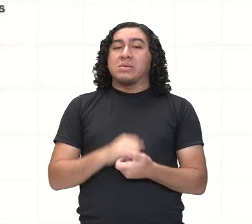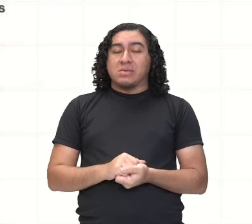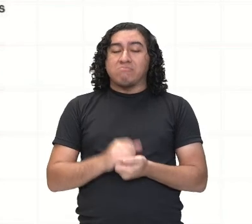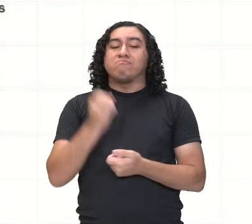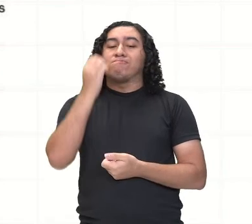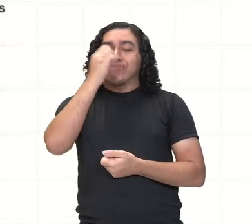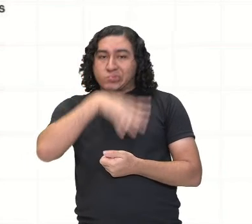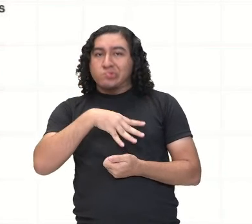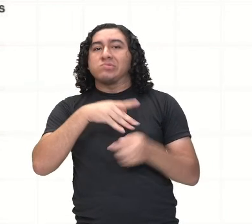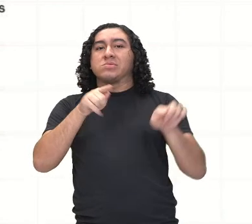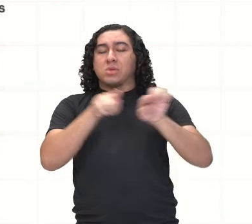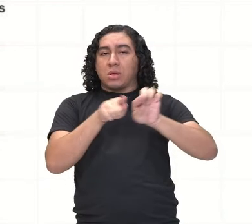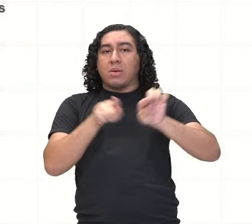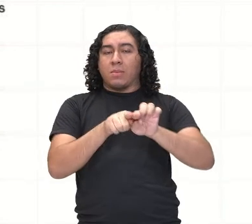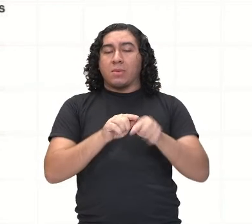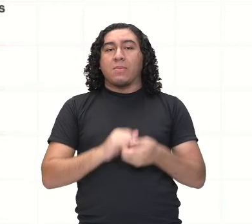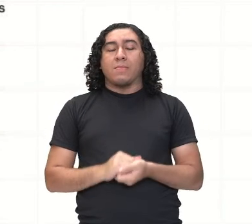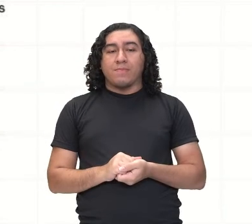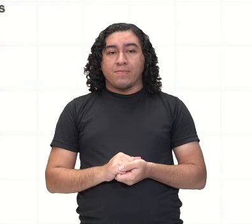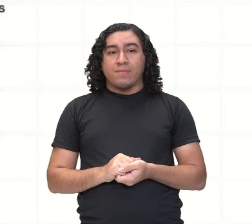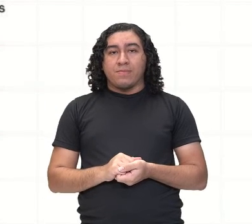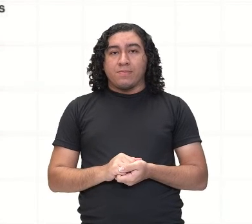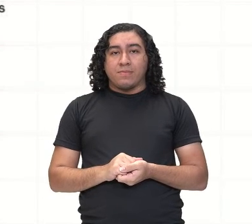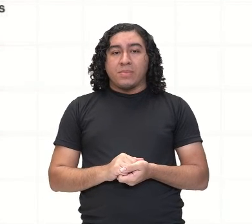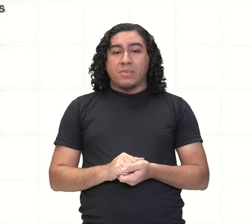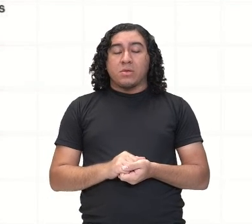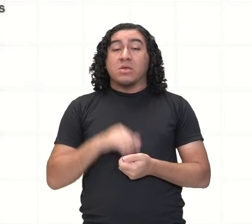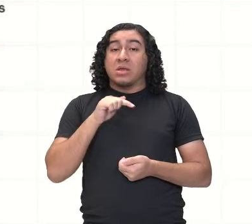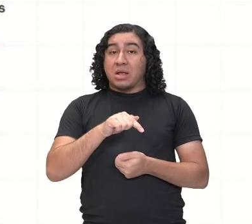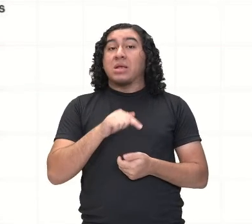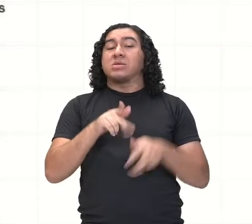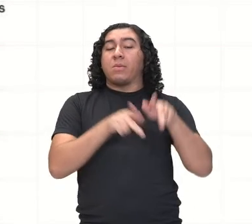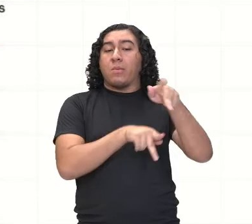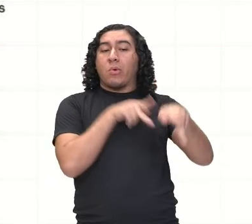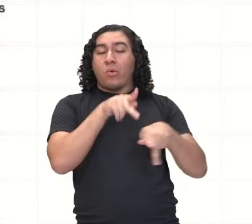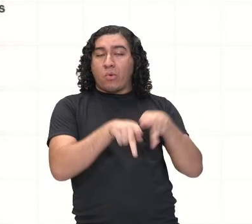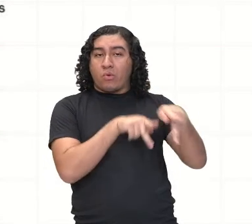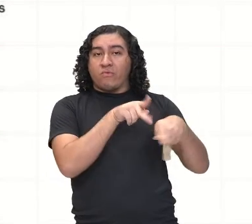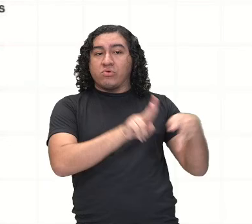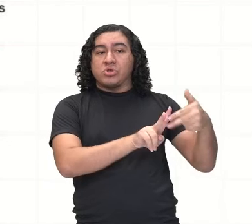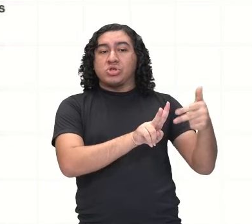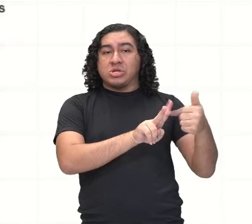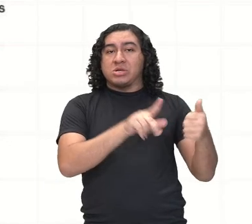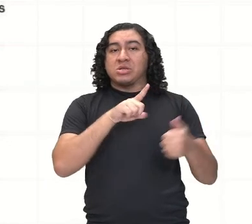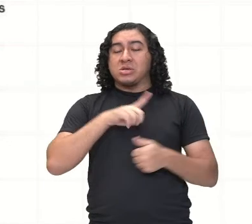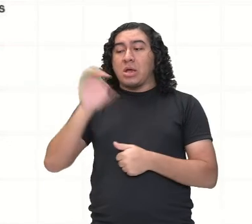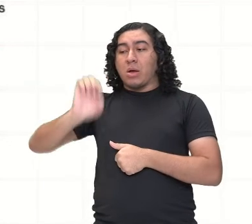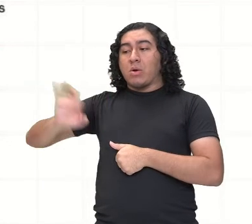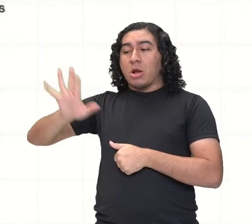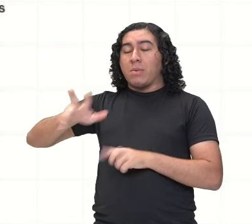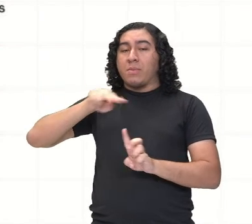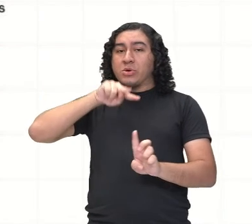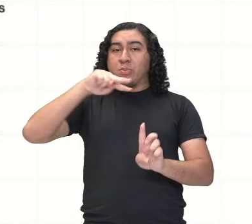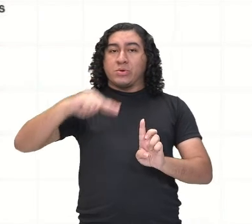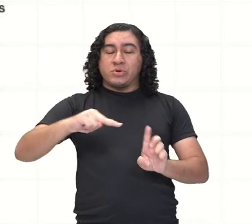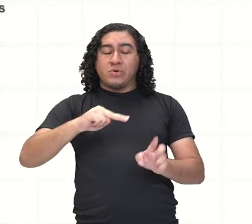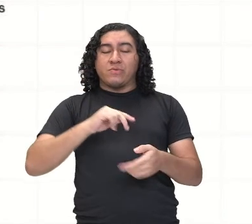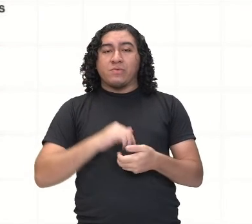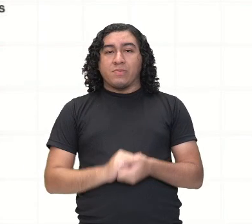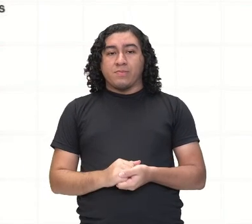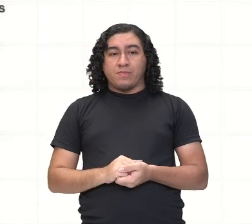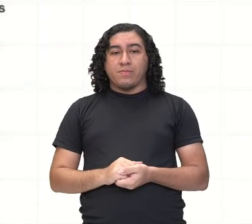crueldade e a desumanização em que essas populações eram vistas pelos europeus. Então,